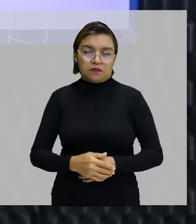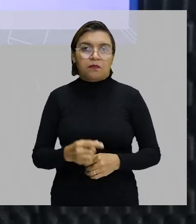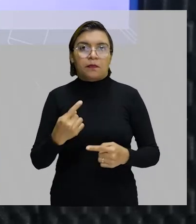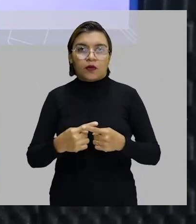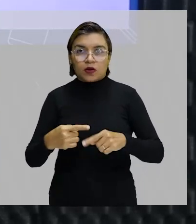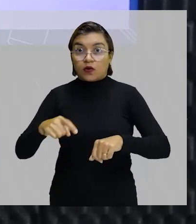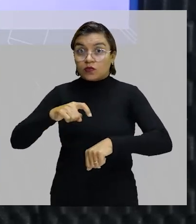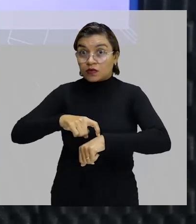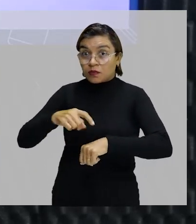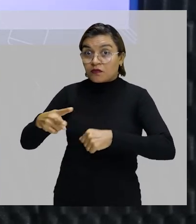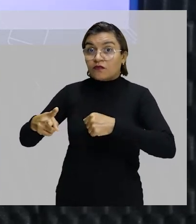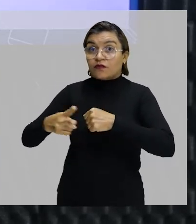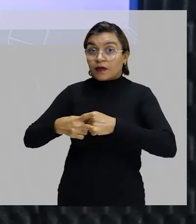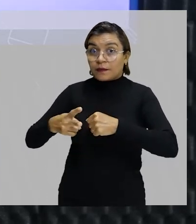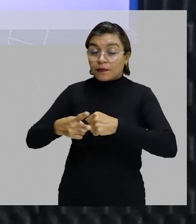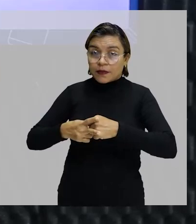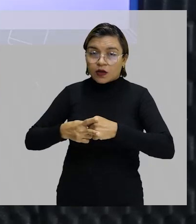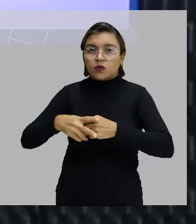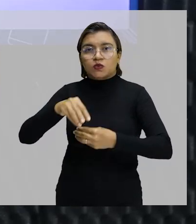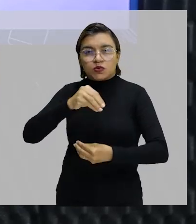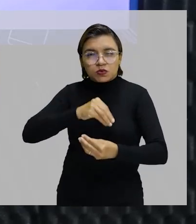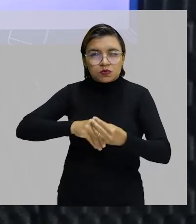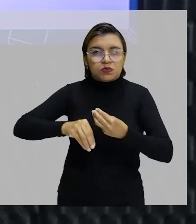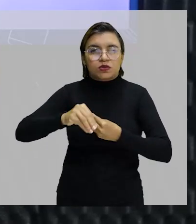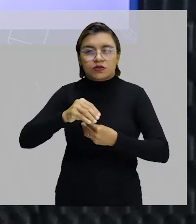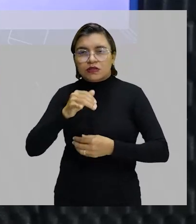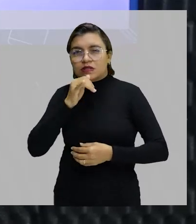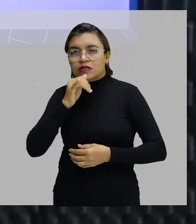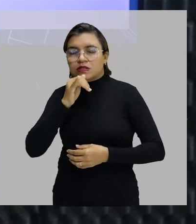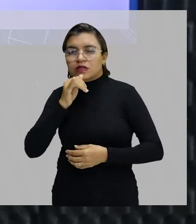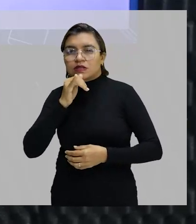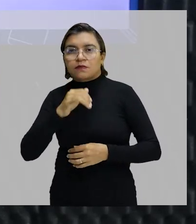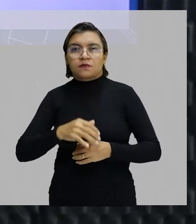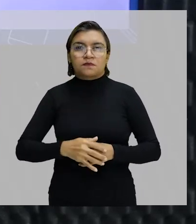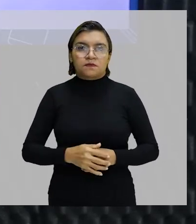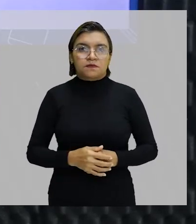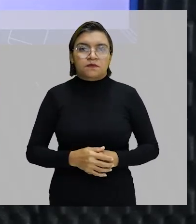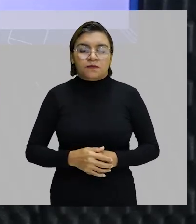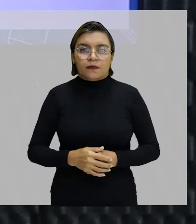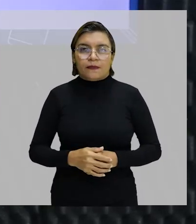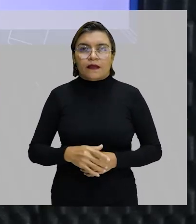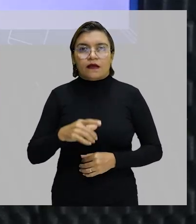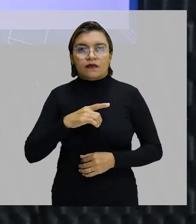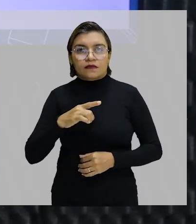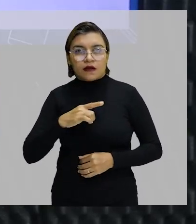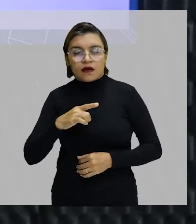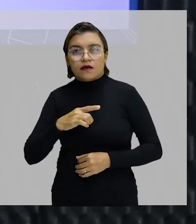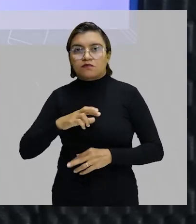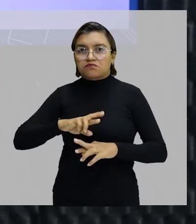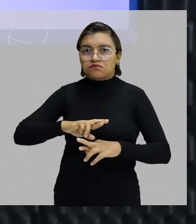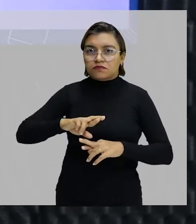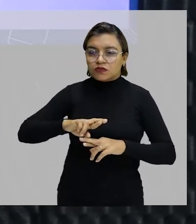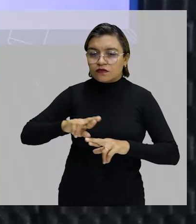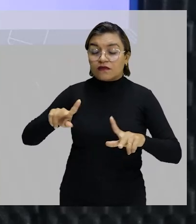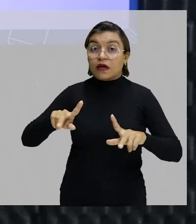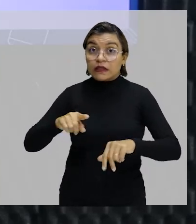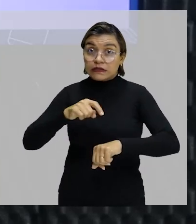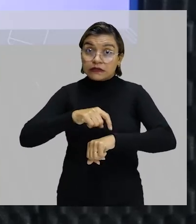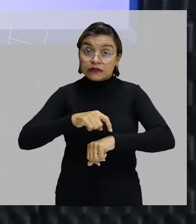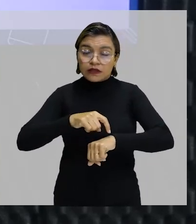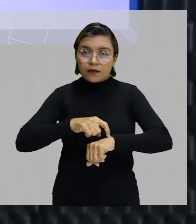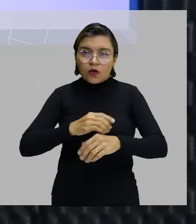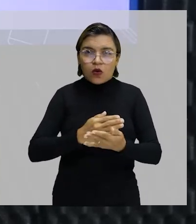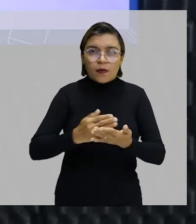tempo verbal que faz uma mistura, ele perpassa por diferentes tempos verbais. Ele começa lá no